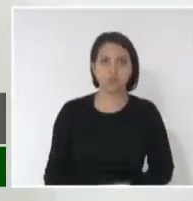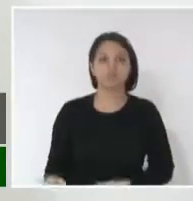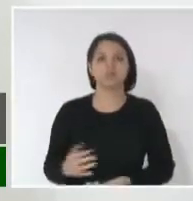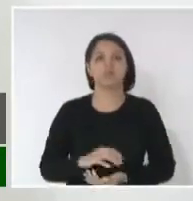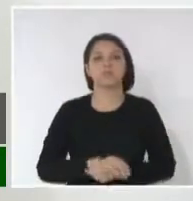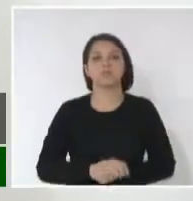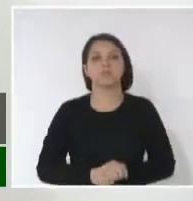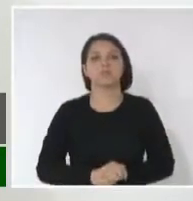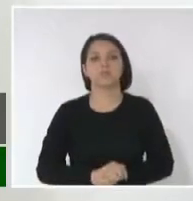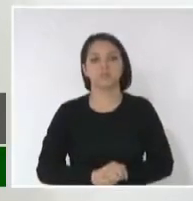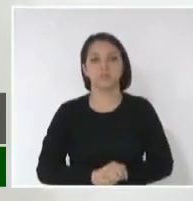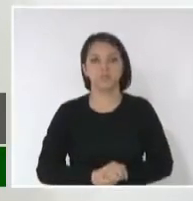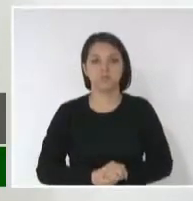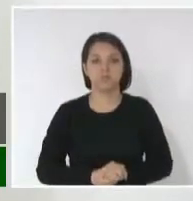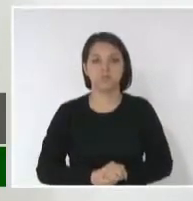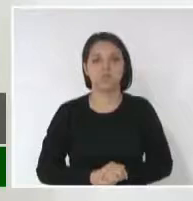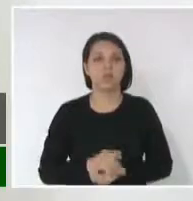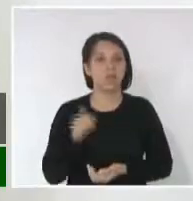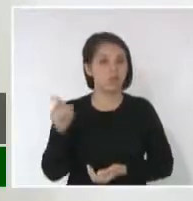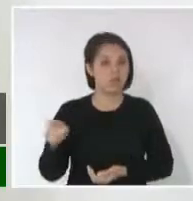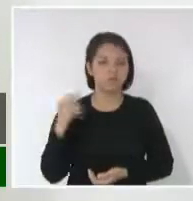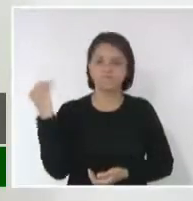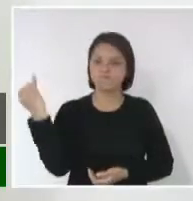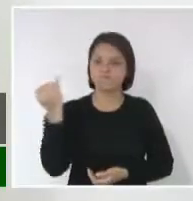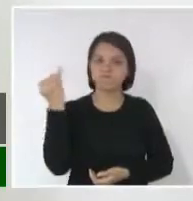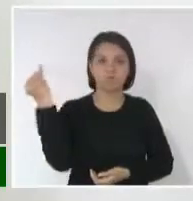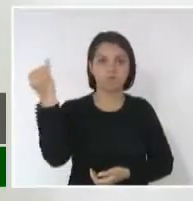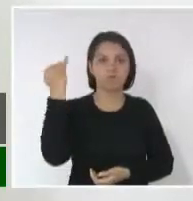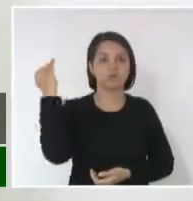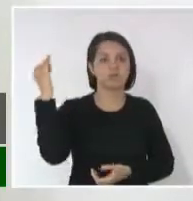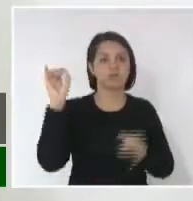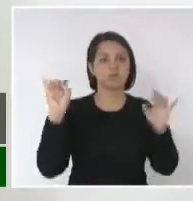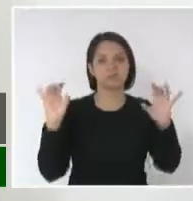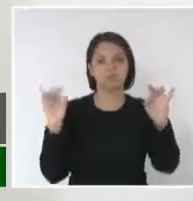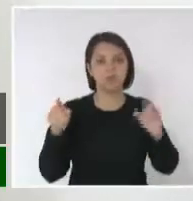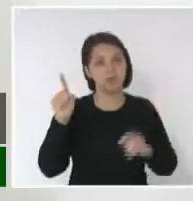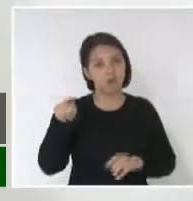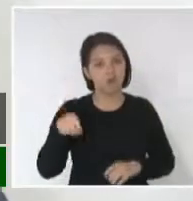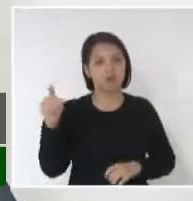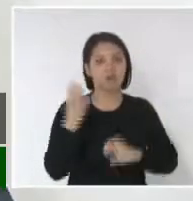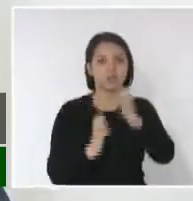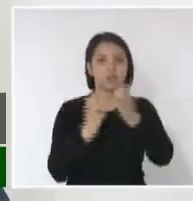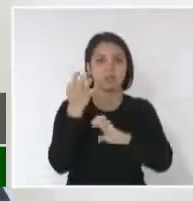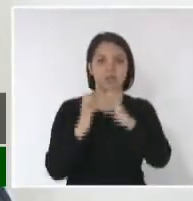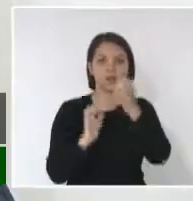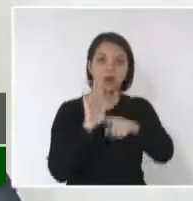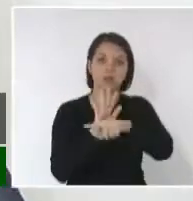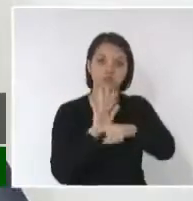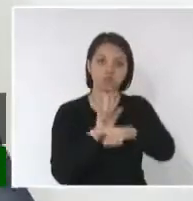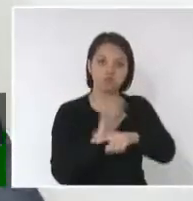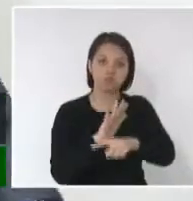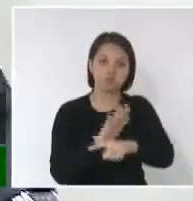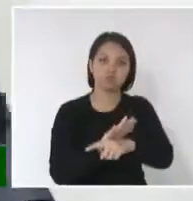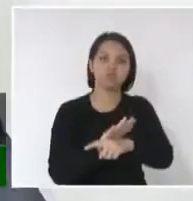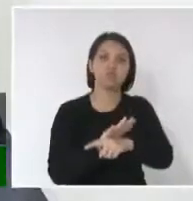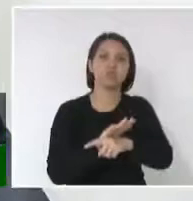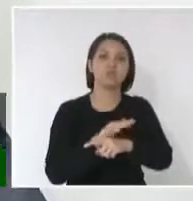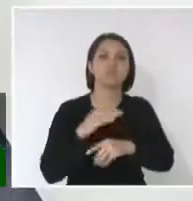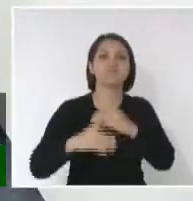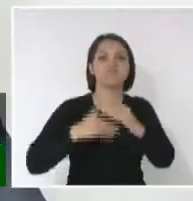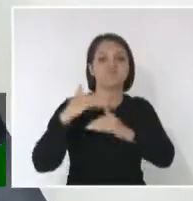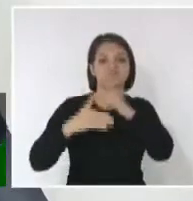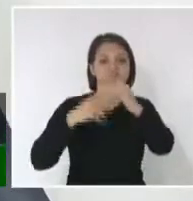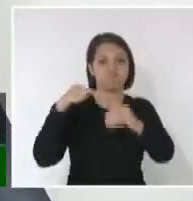o grande valor que essas empresas estão gerando para o estado de Santa Catarina e para o